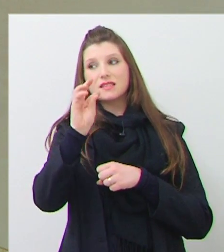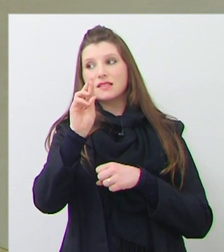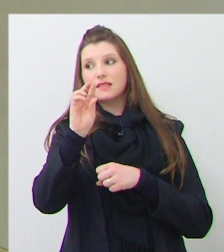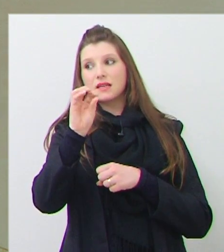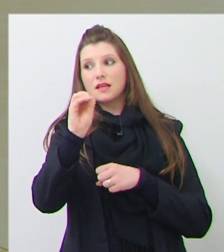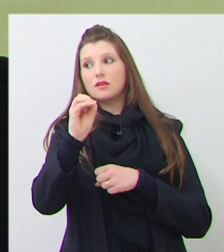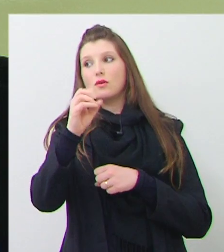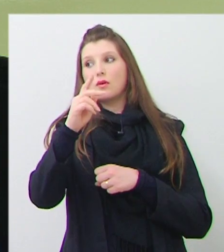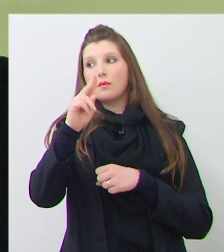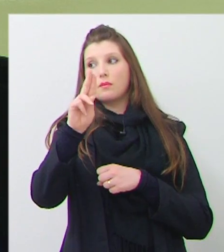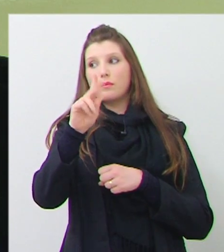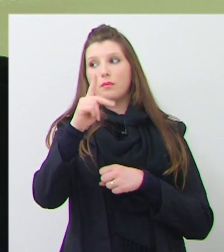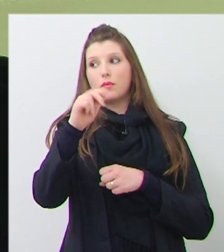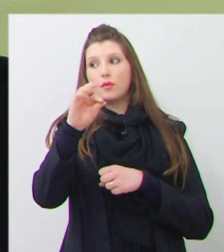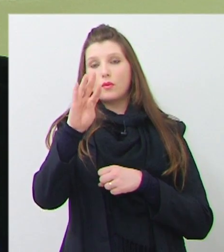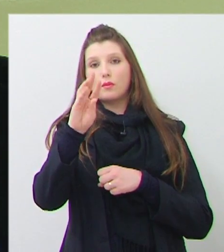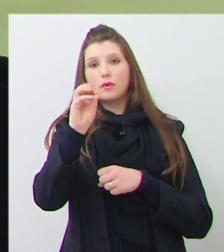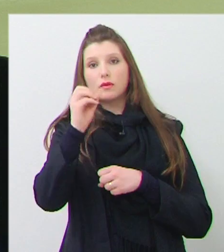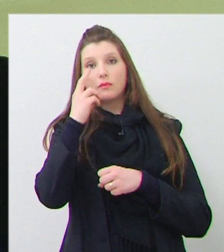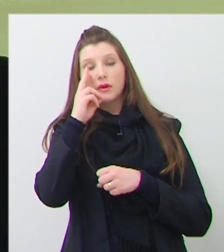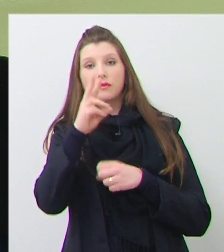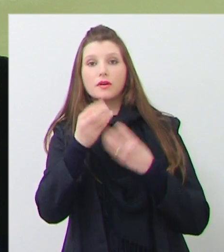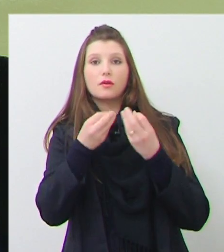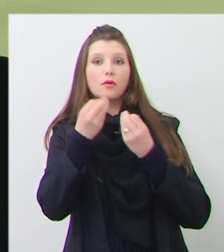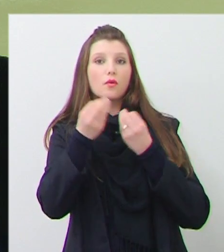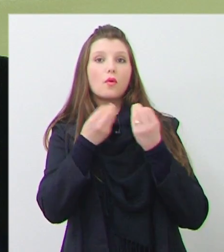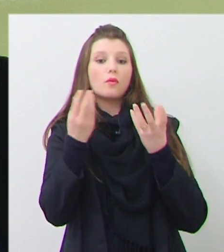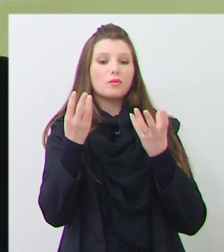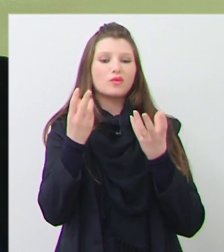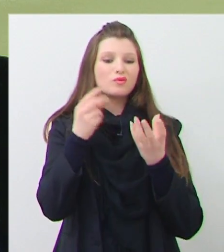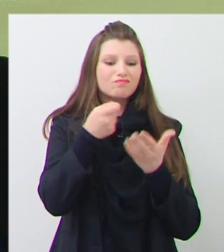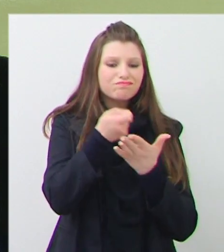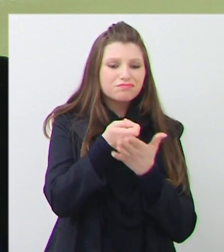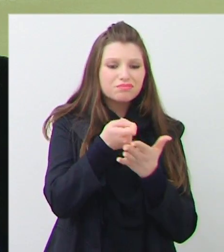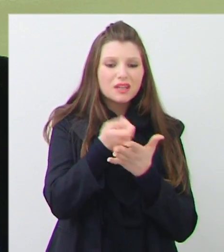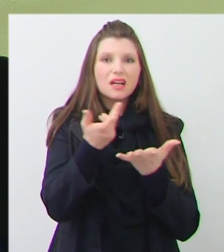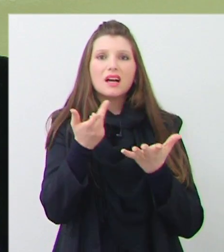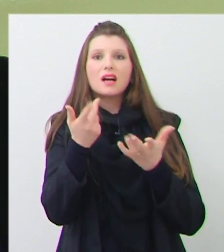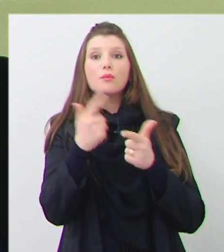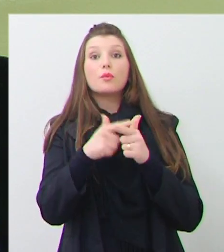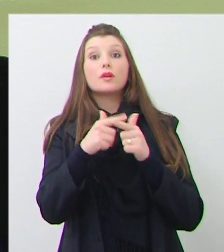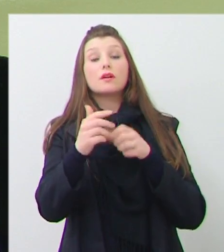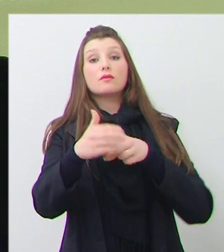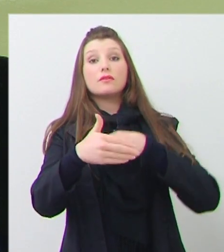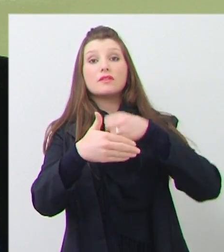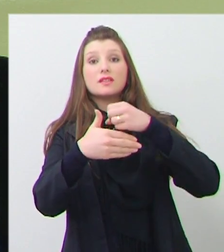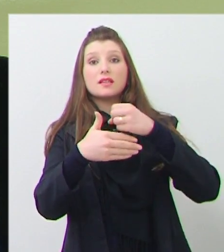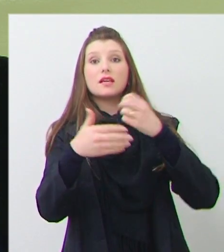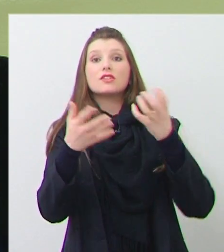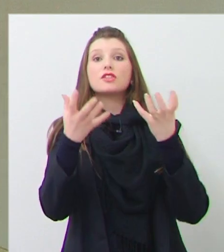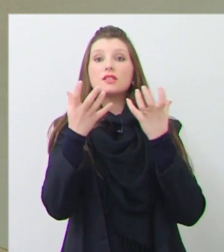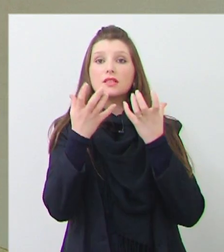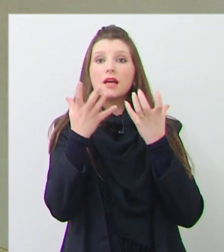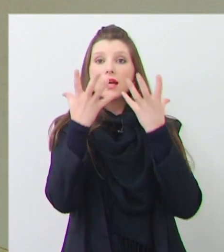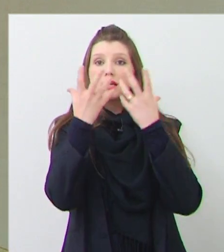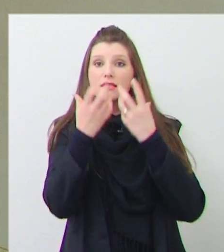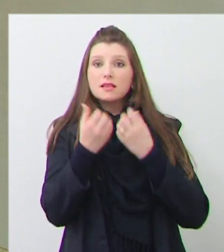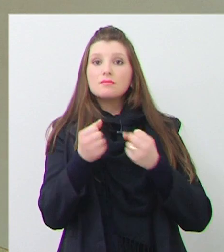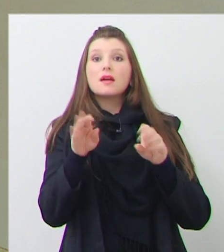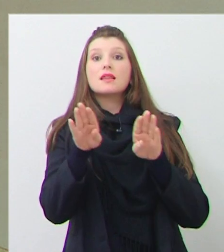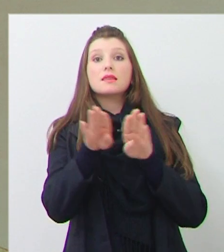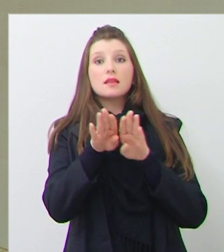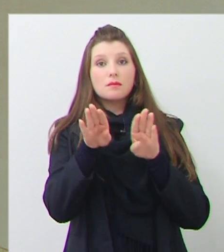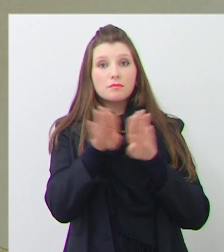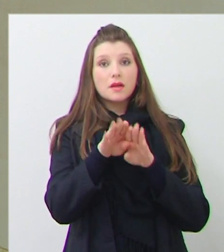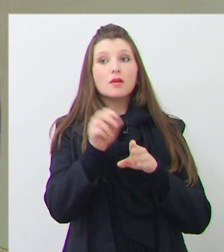que haja, sim, encontro de contas. Porque a universidade quer receber o que a prefeitura lhe